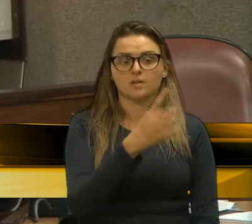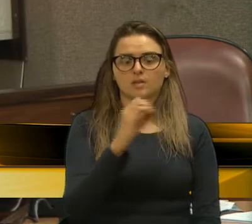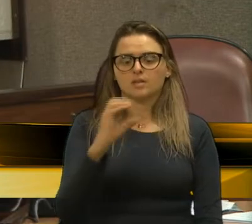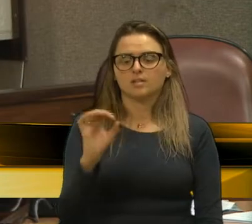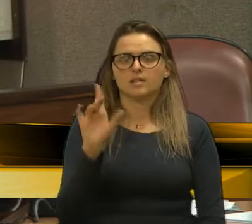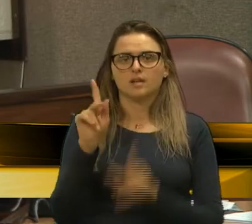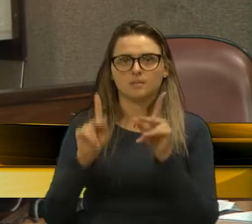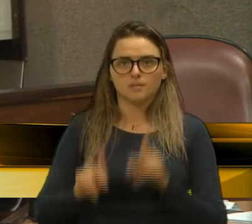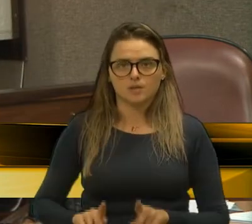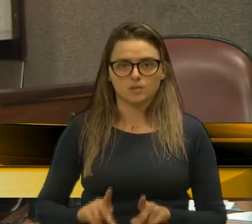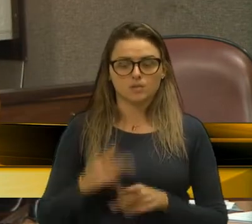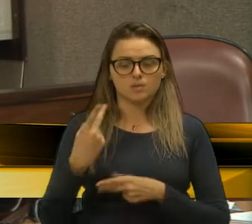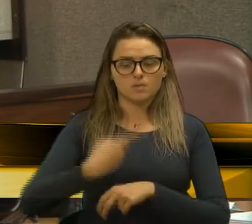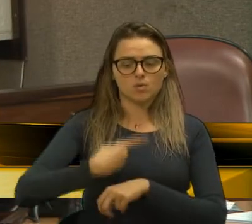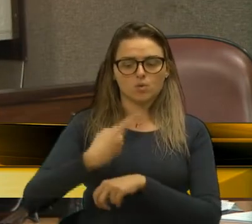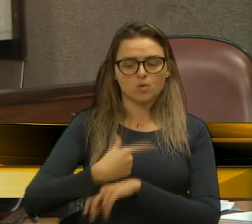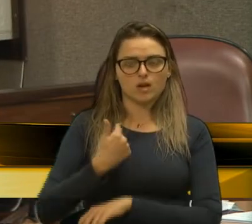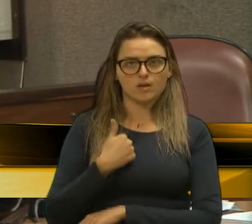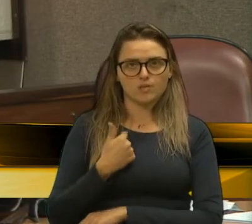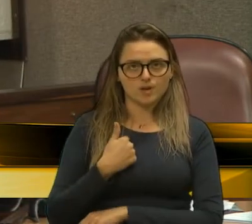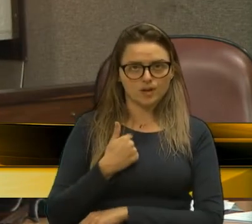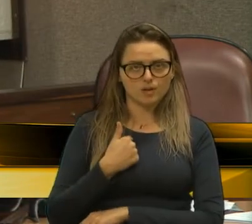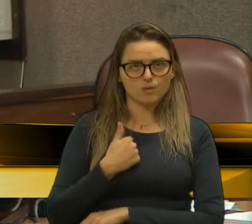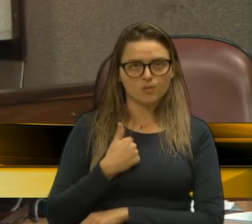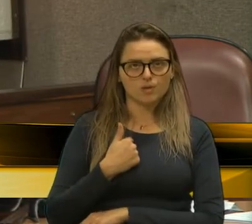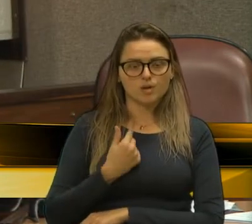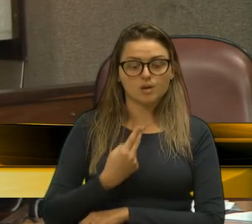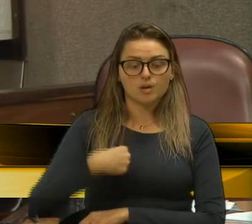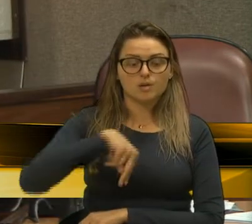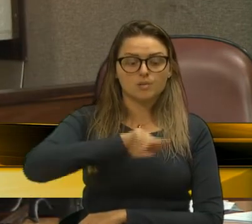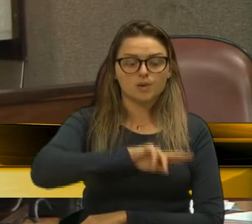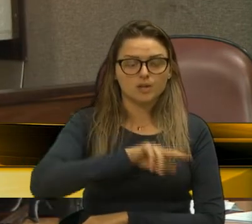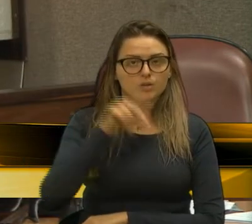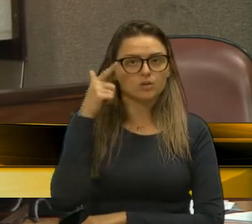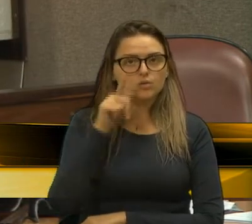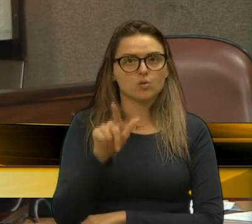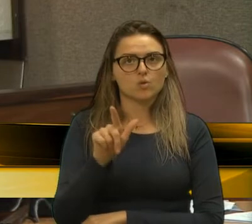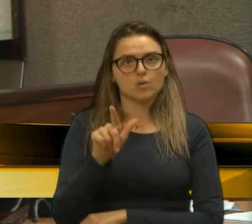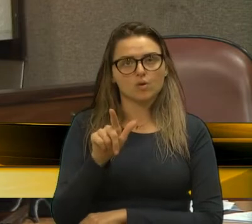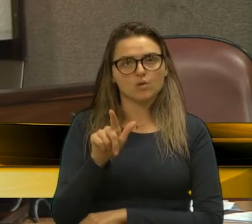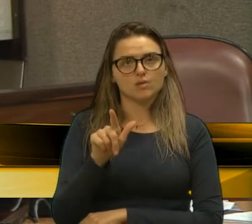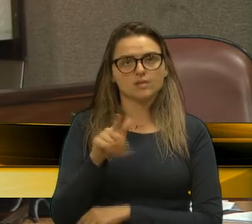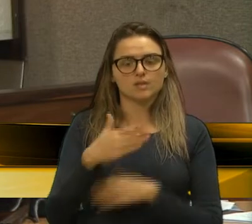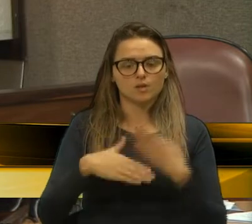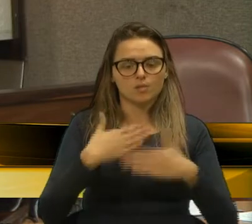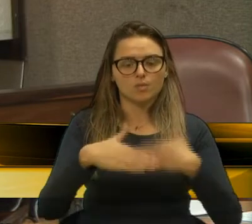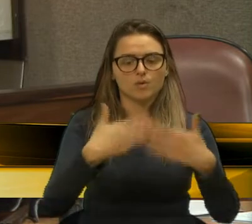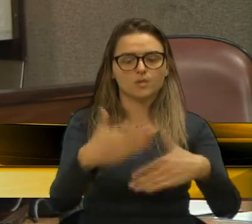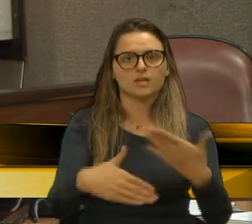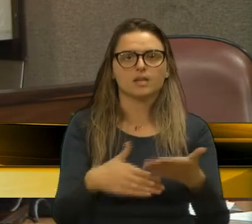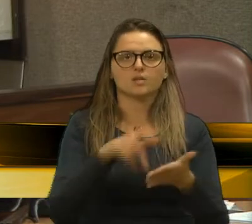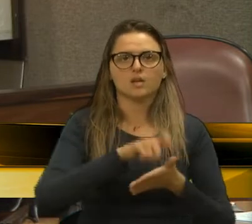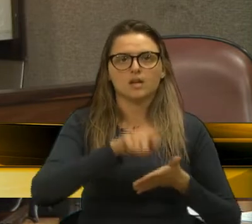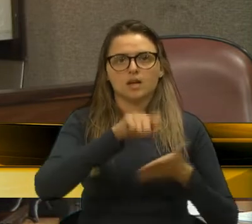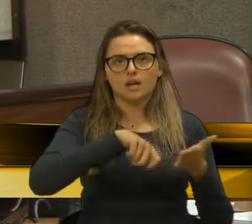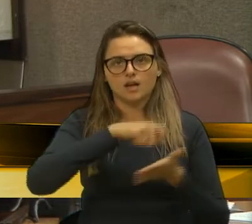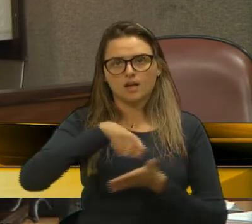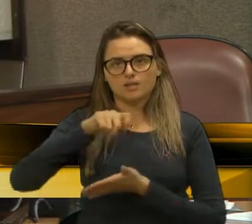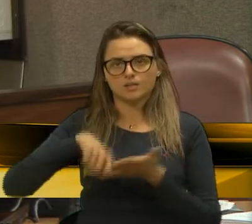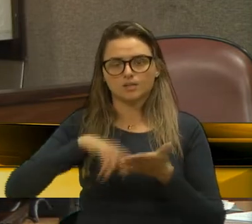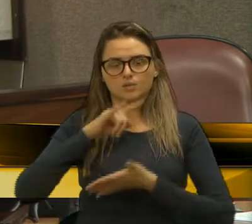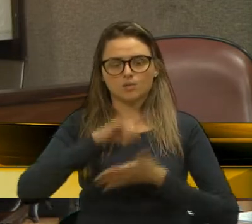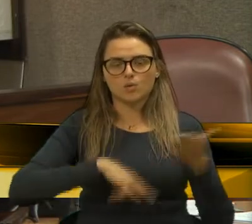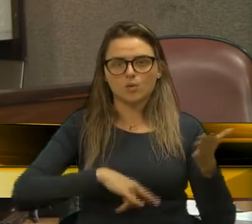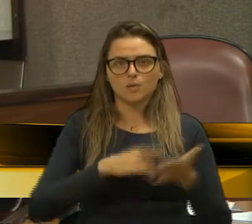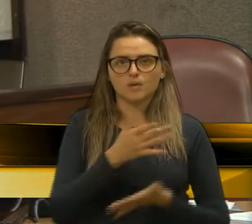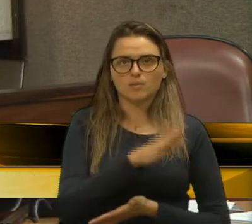procuraram é pra que a gente pudesse gahan andamento a um abaixo assinado por cerca de